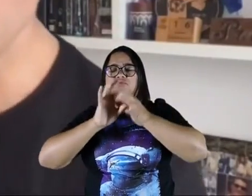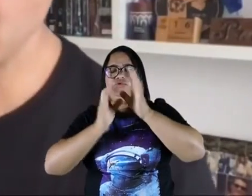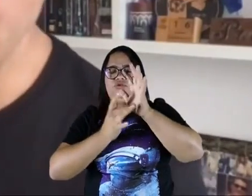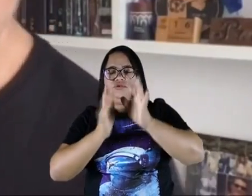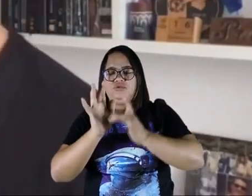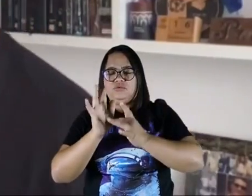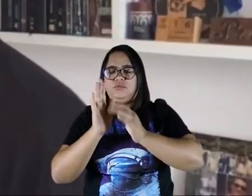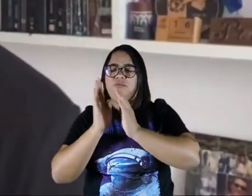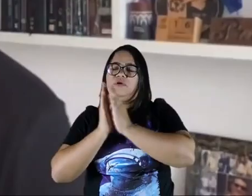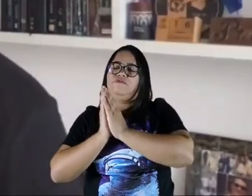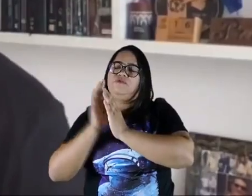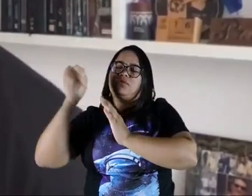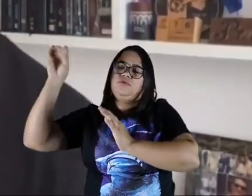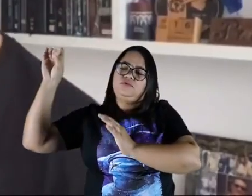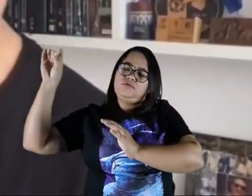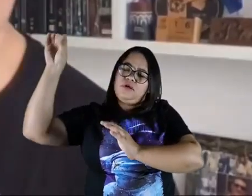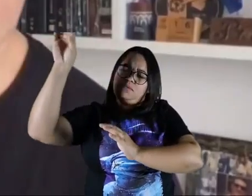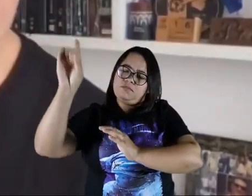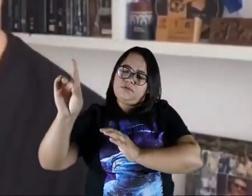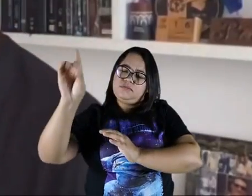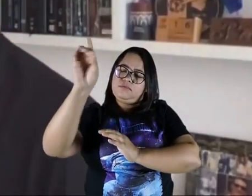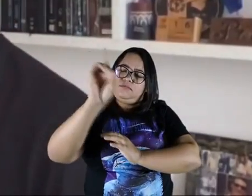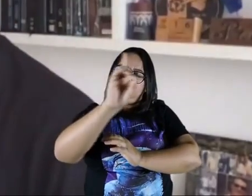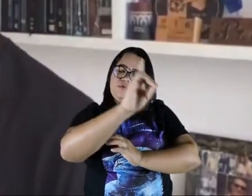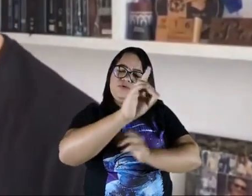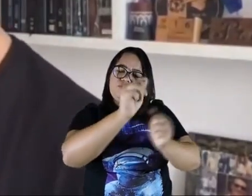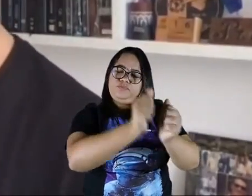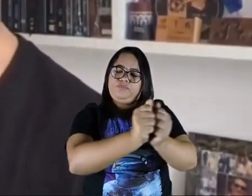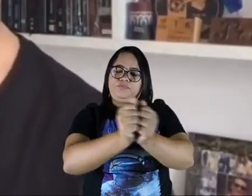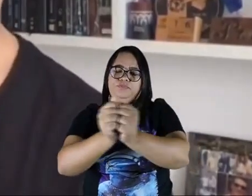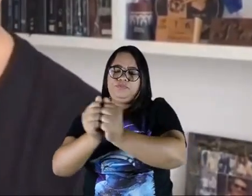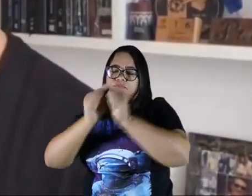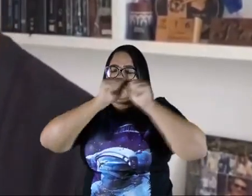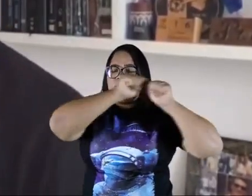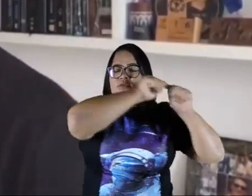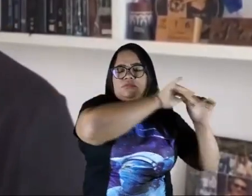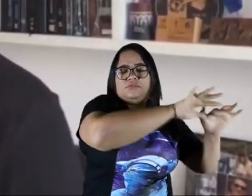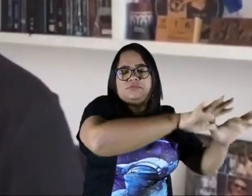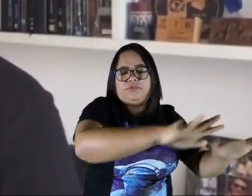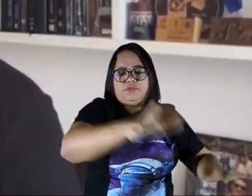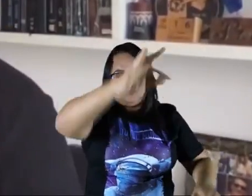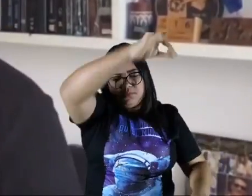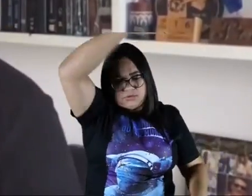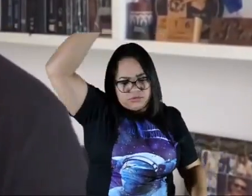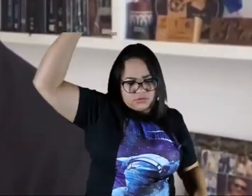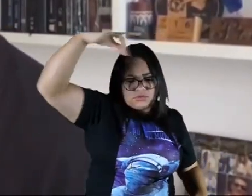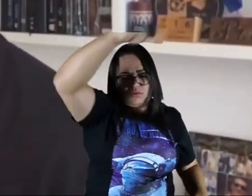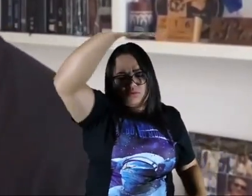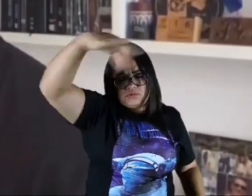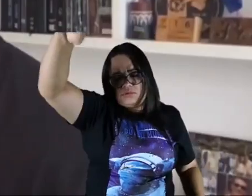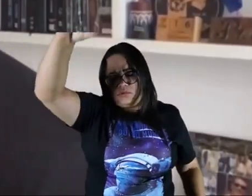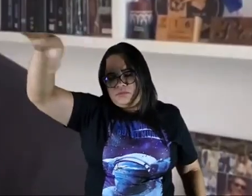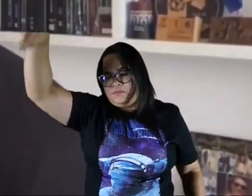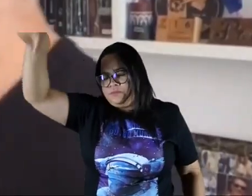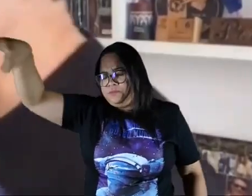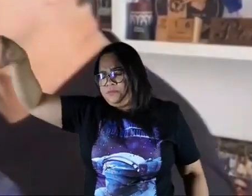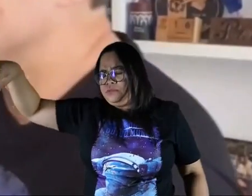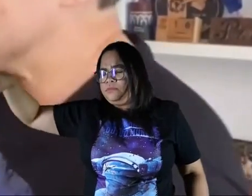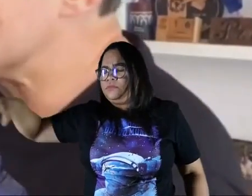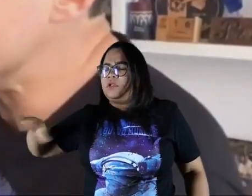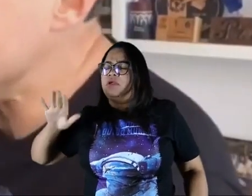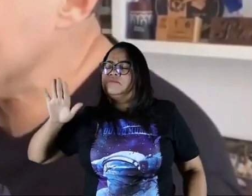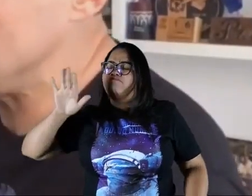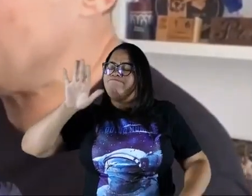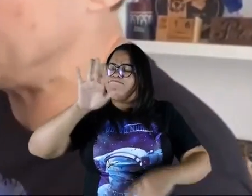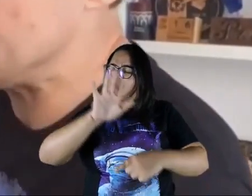Senhor, esteja com eles, abençoa-os, coloque o teu Espírito Santo sobre eles, ajuda-os a passar